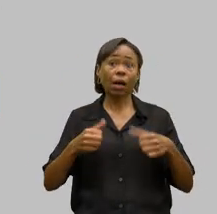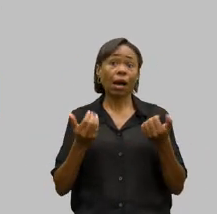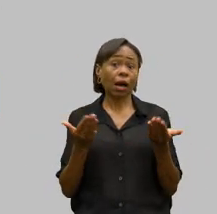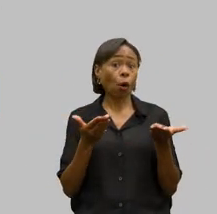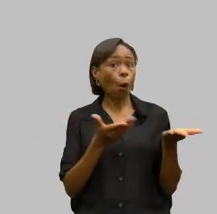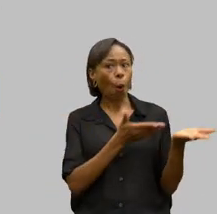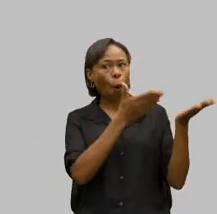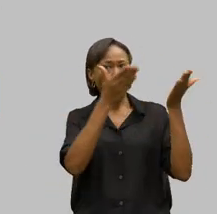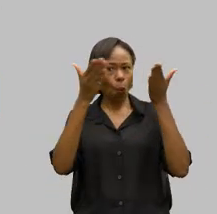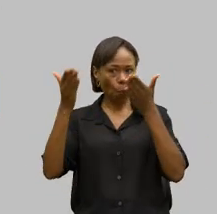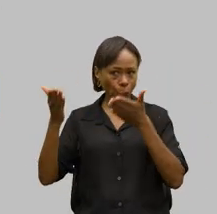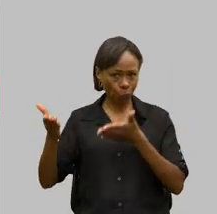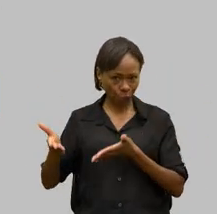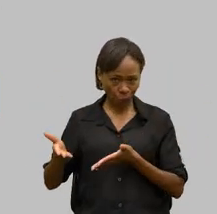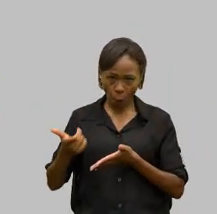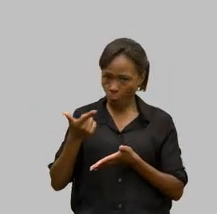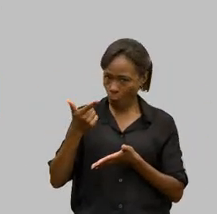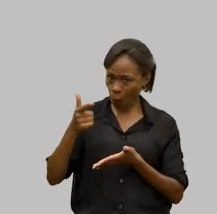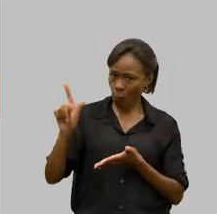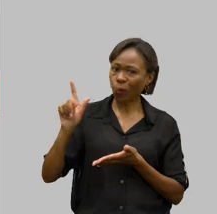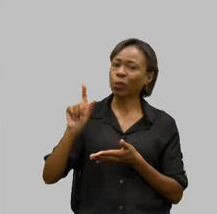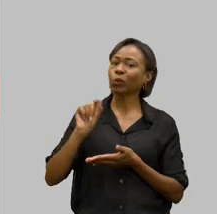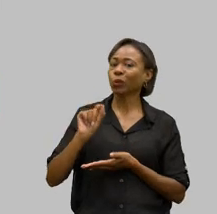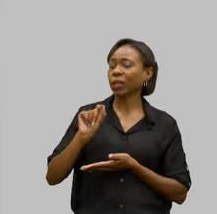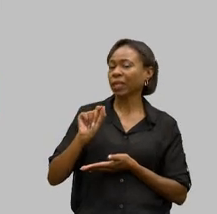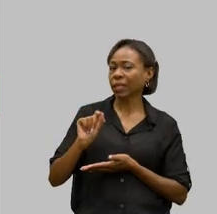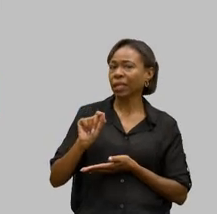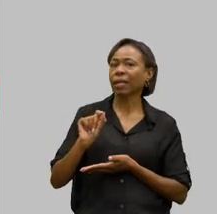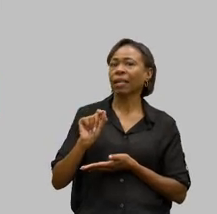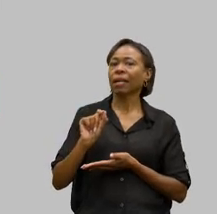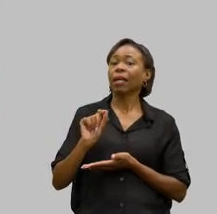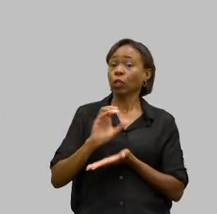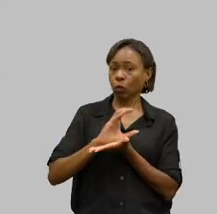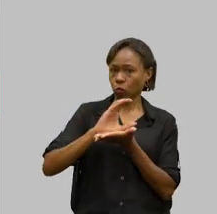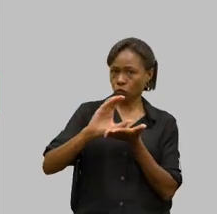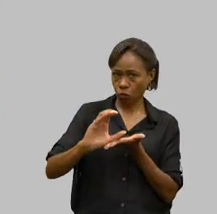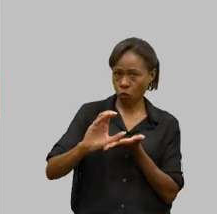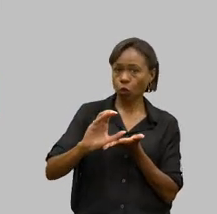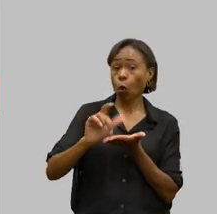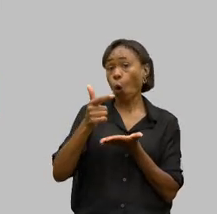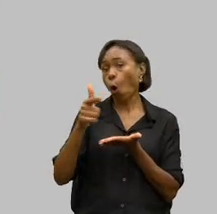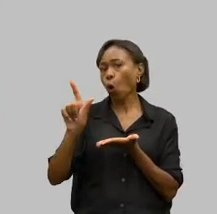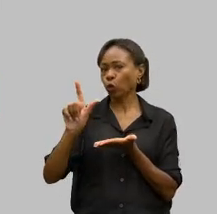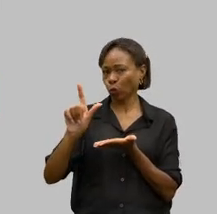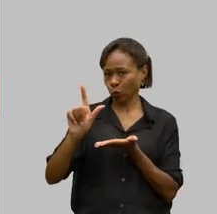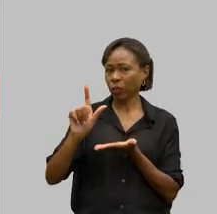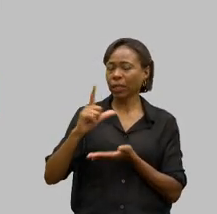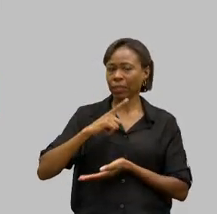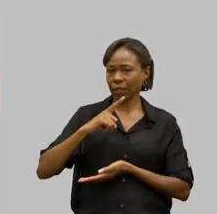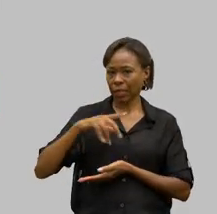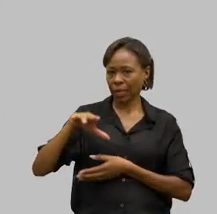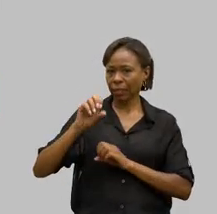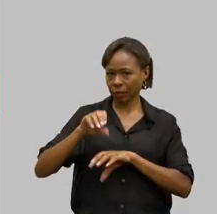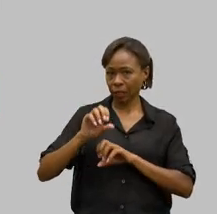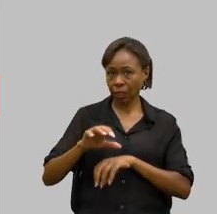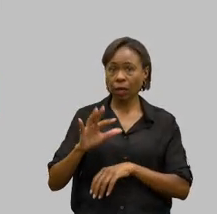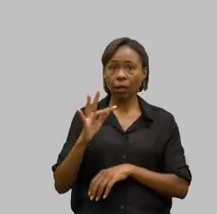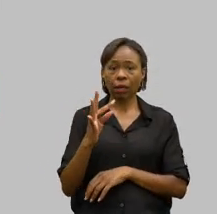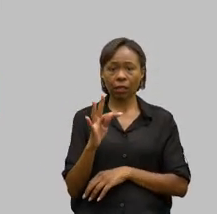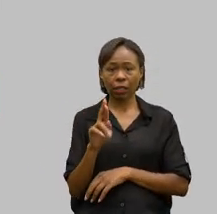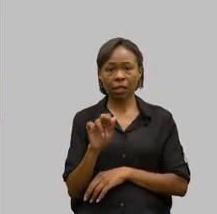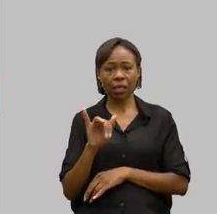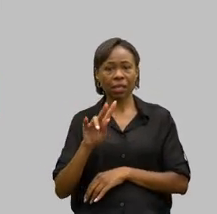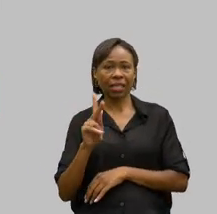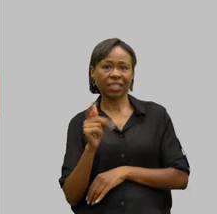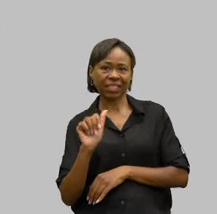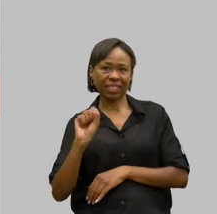cenário, que é investimentos fora Fundeb, que nós também fazemos na educação. E aqui nós temos o Trilhas Educadores, que